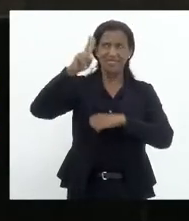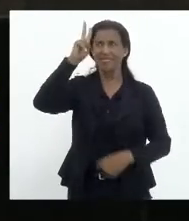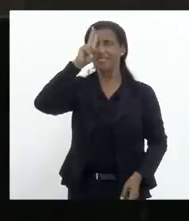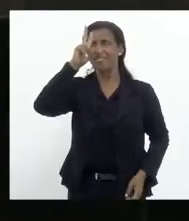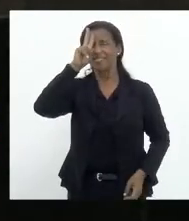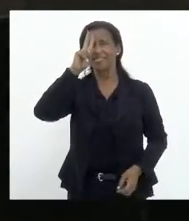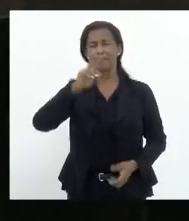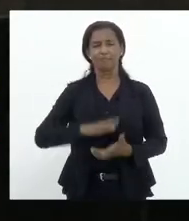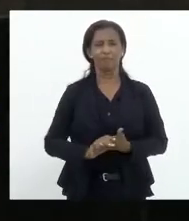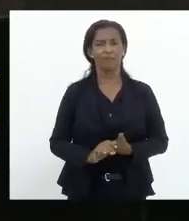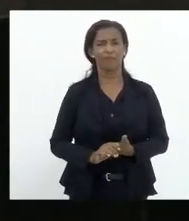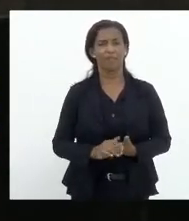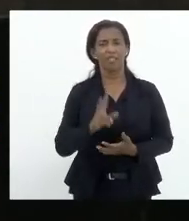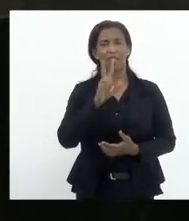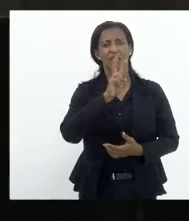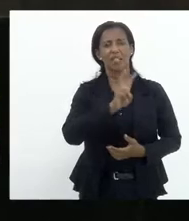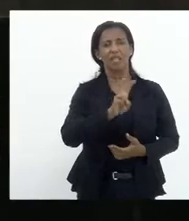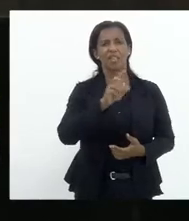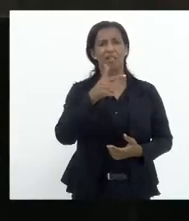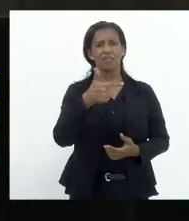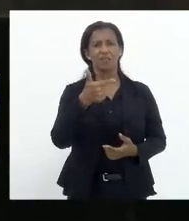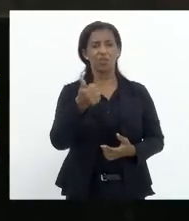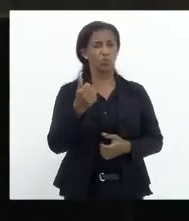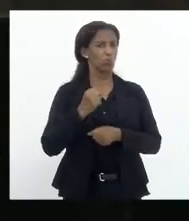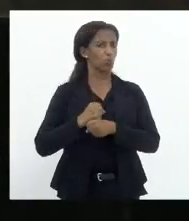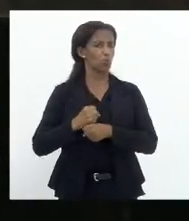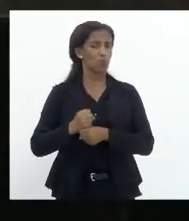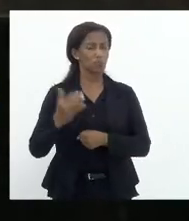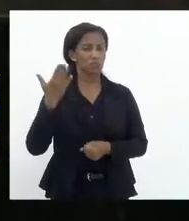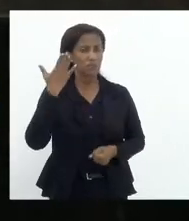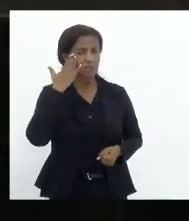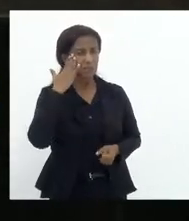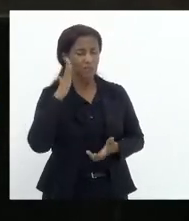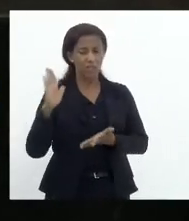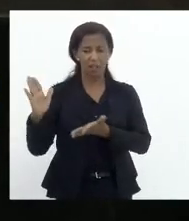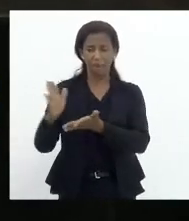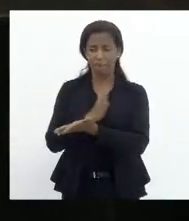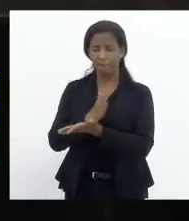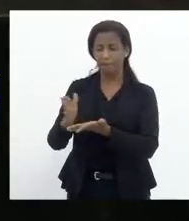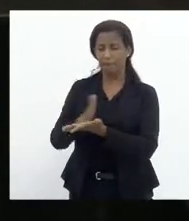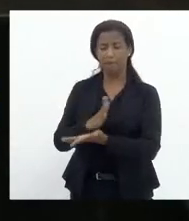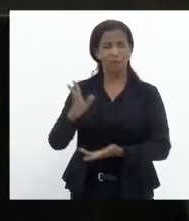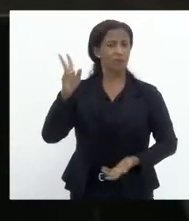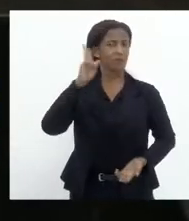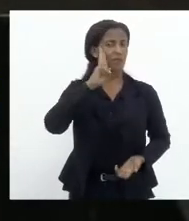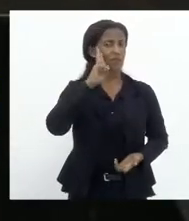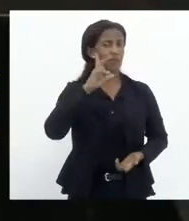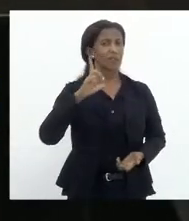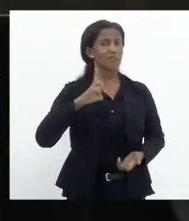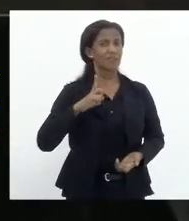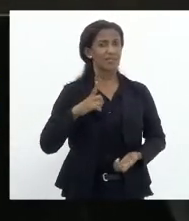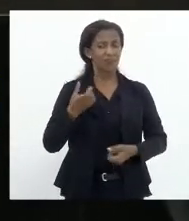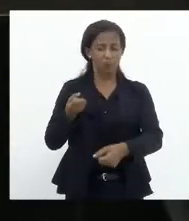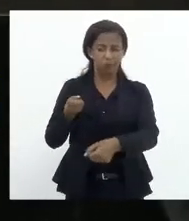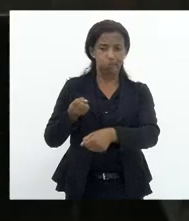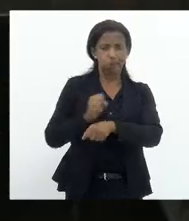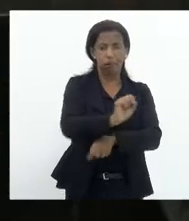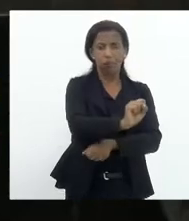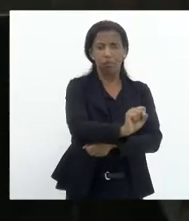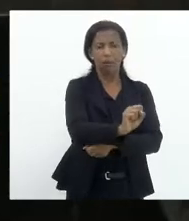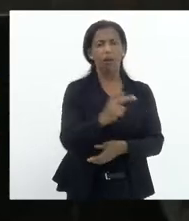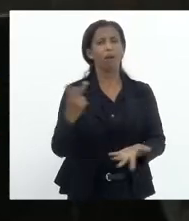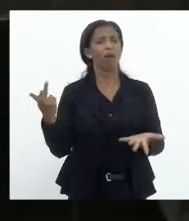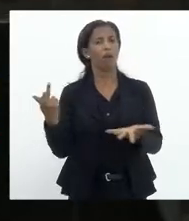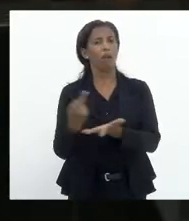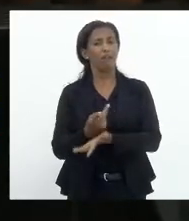né nesse país desses 521 anos entender que a maior parte da nossa história houve aí escreve ização